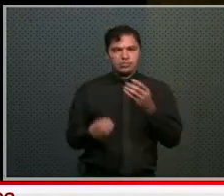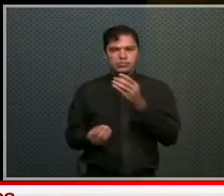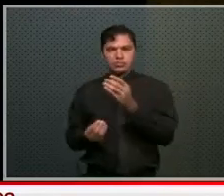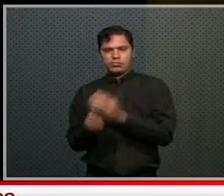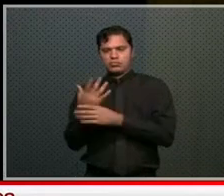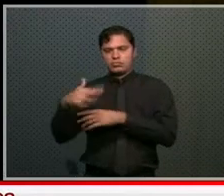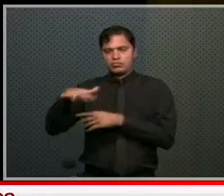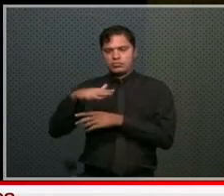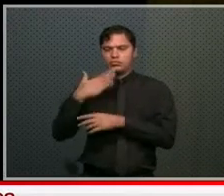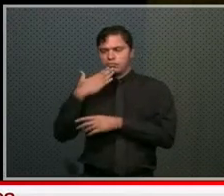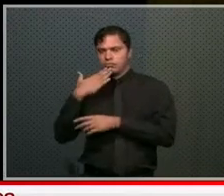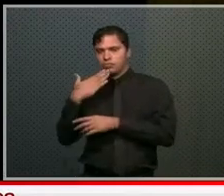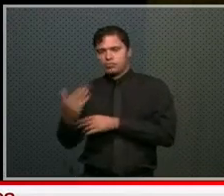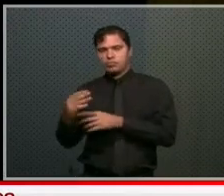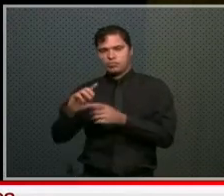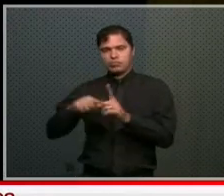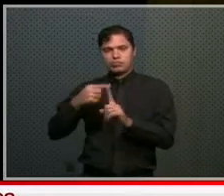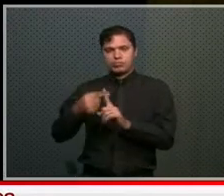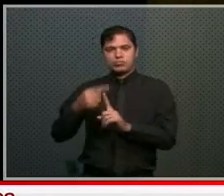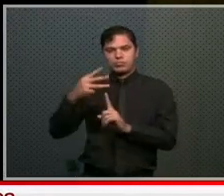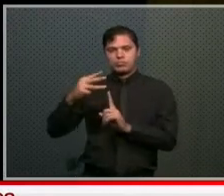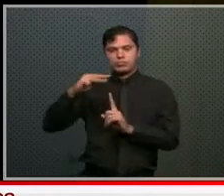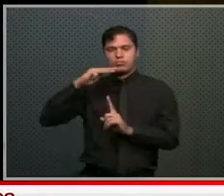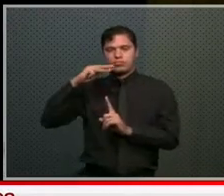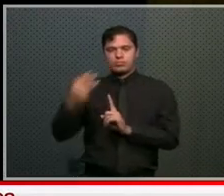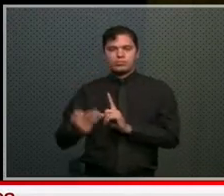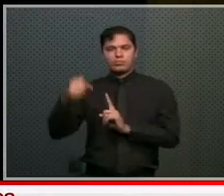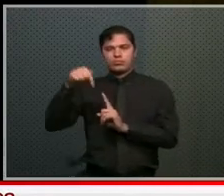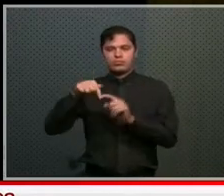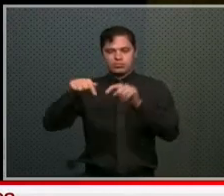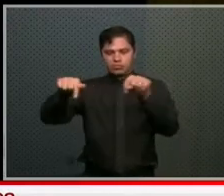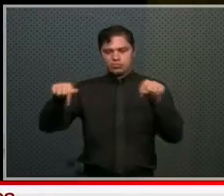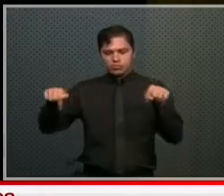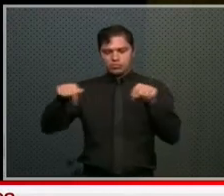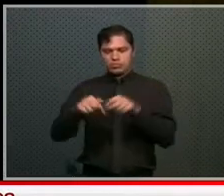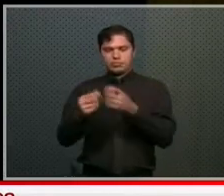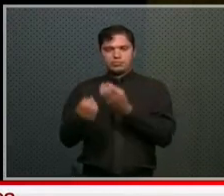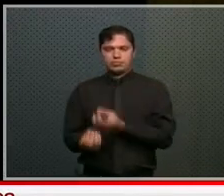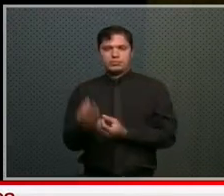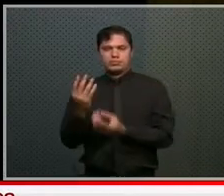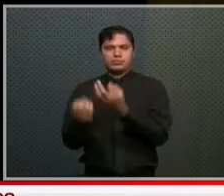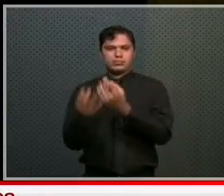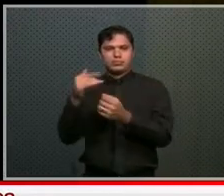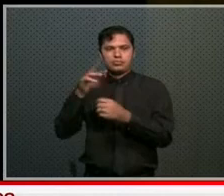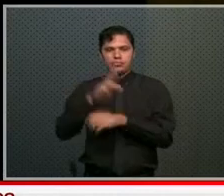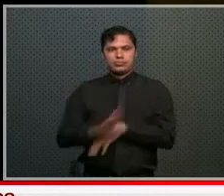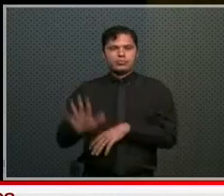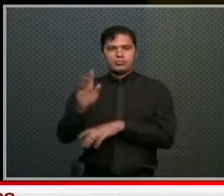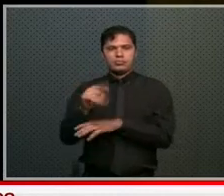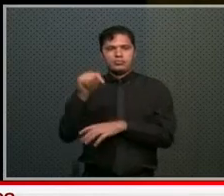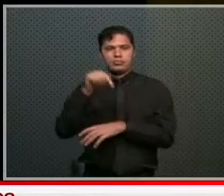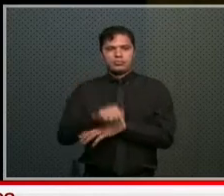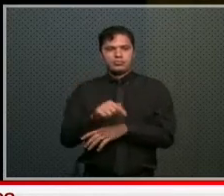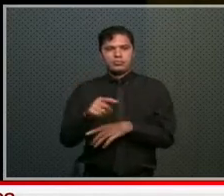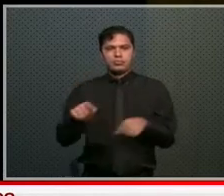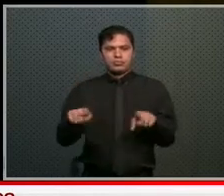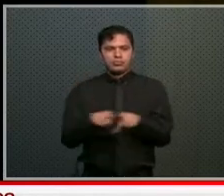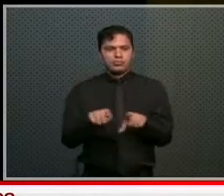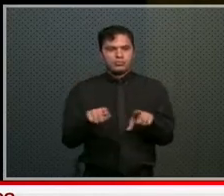cuida da Amazônia com mais de 3 milhões de hectares plantado aqui na região a unidade também foi responsável